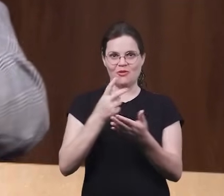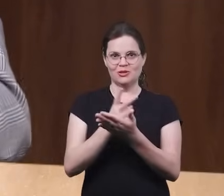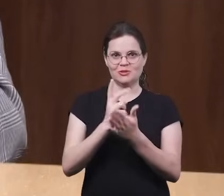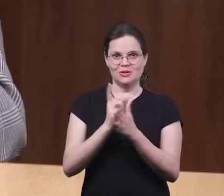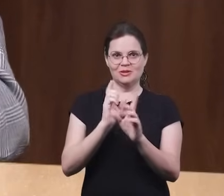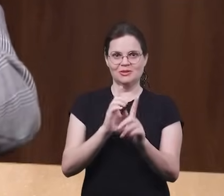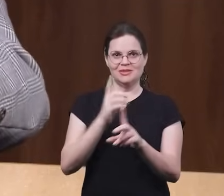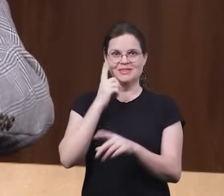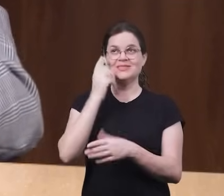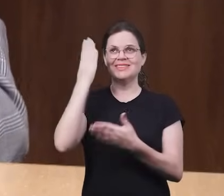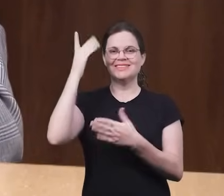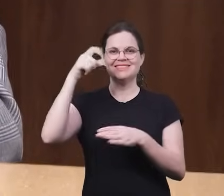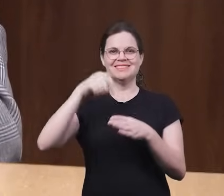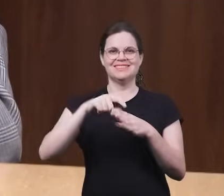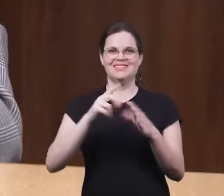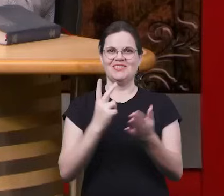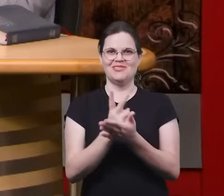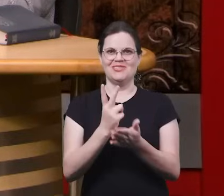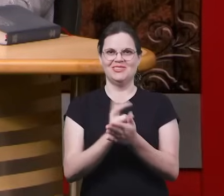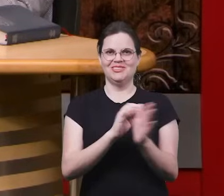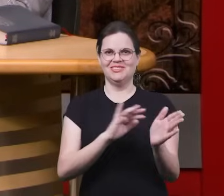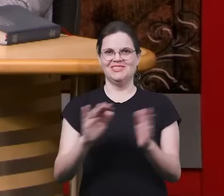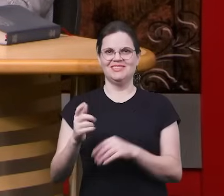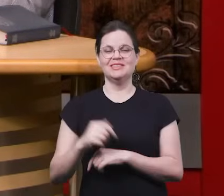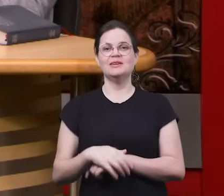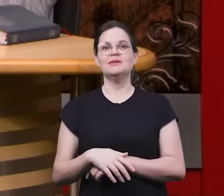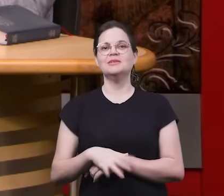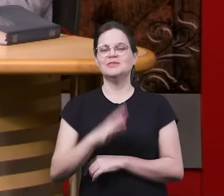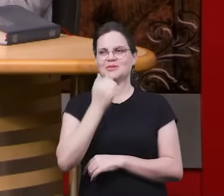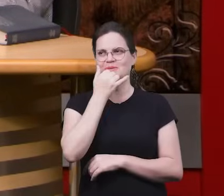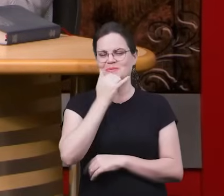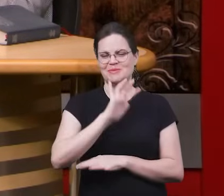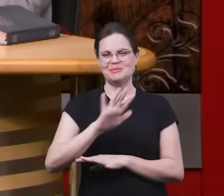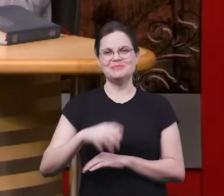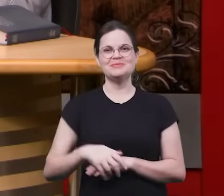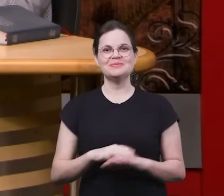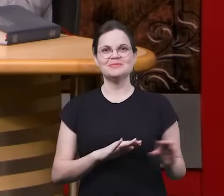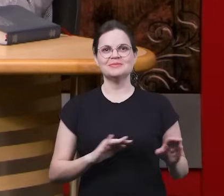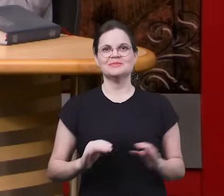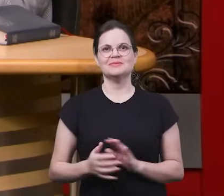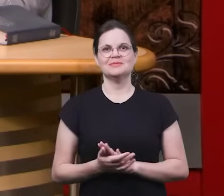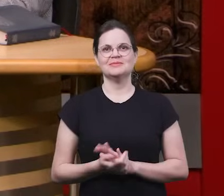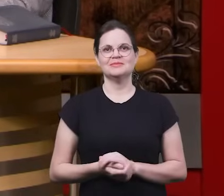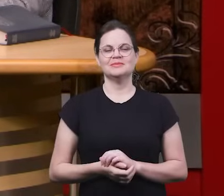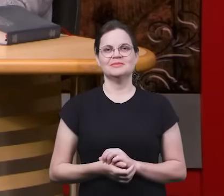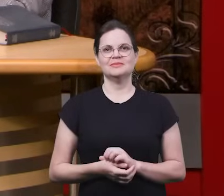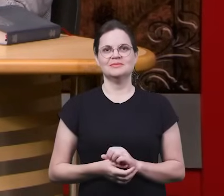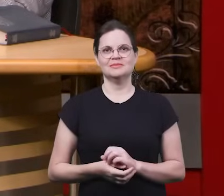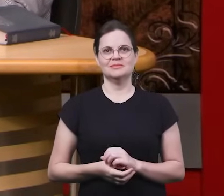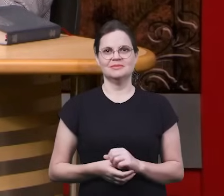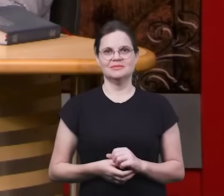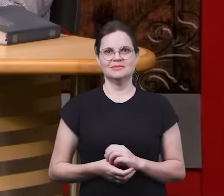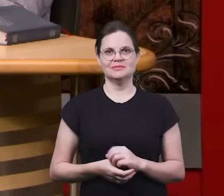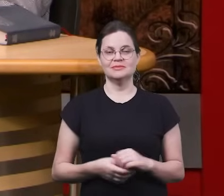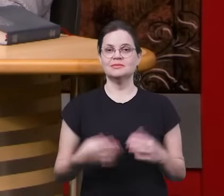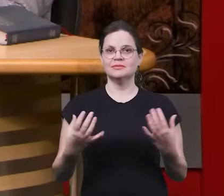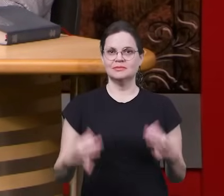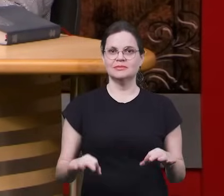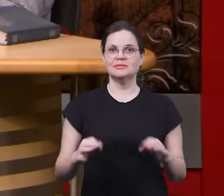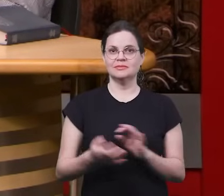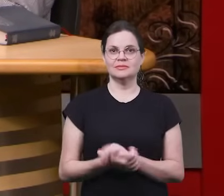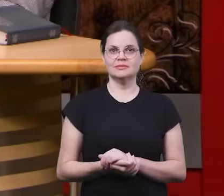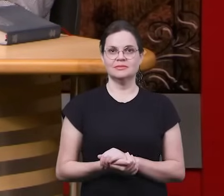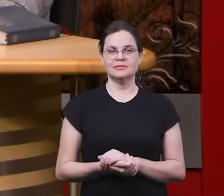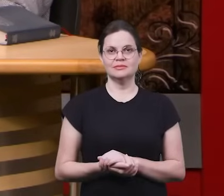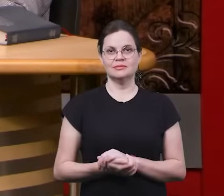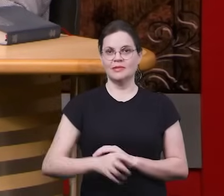Vamos continuar assim mesmo, com a goteirazinha aqui. Mas é exatamente